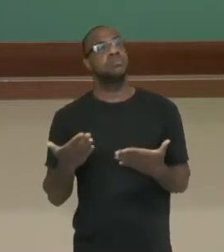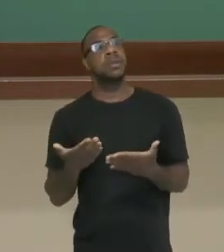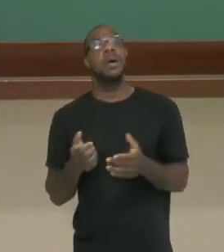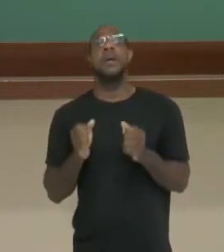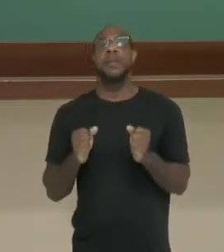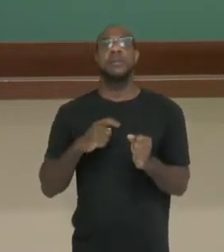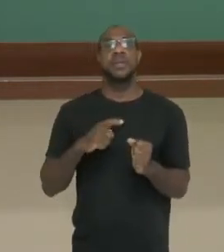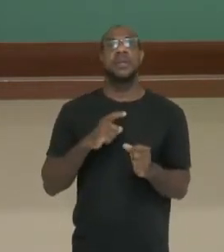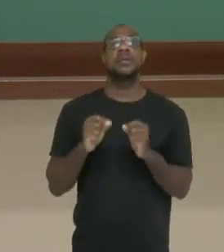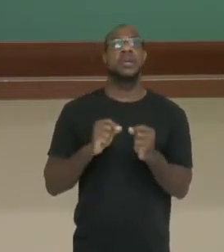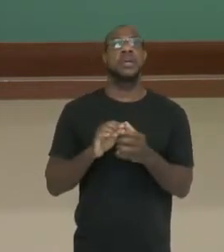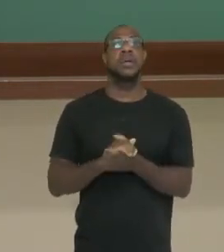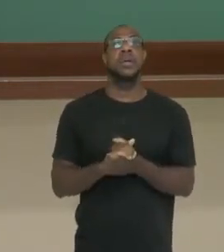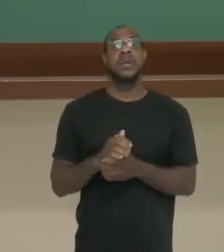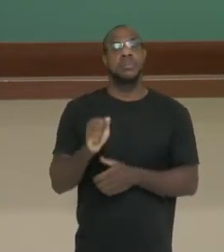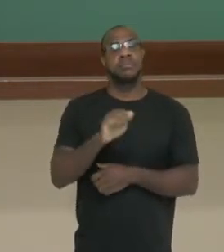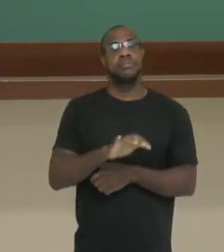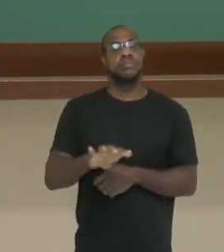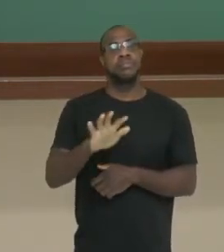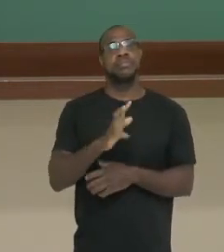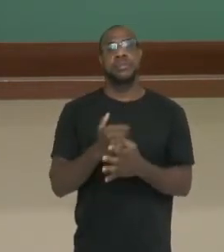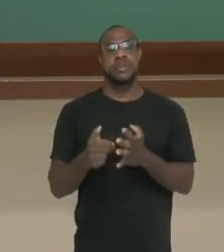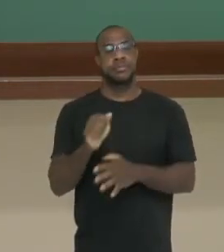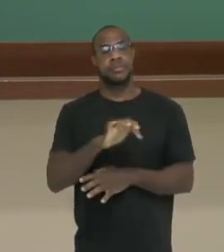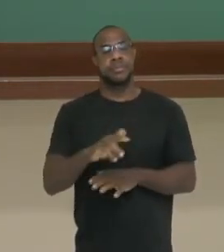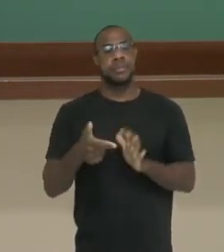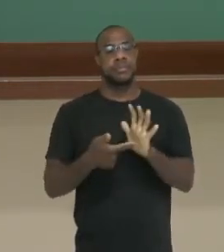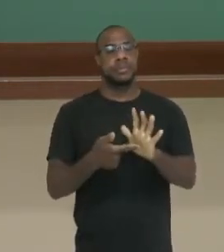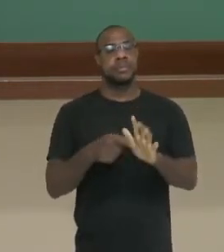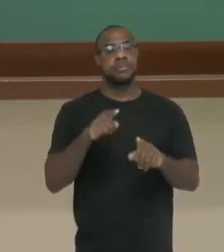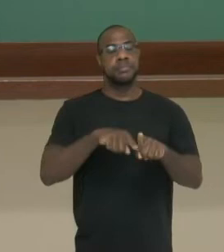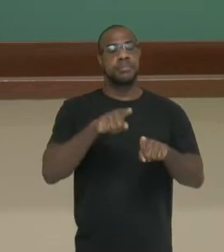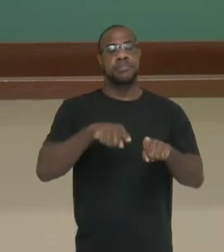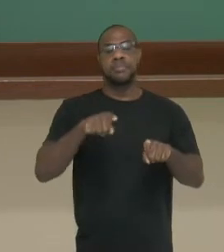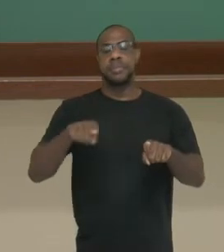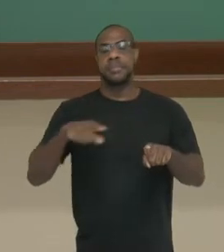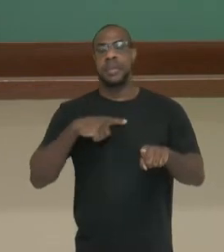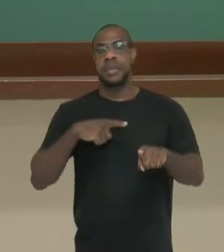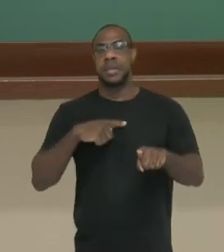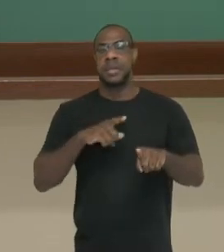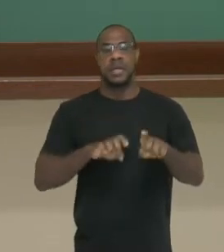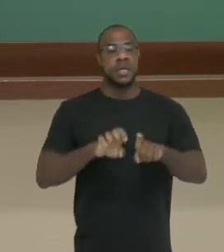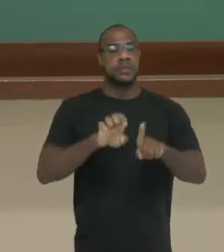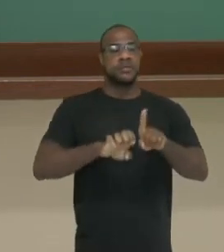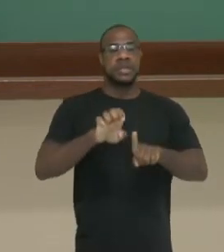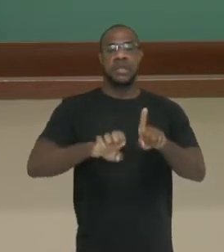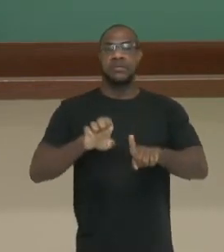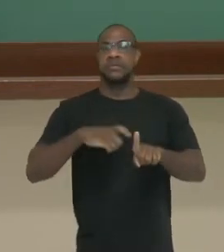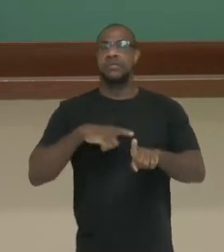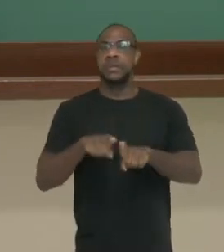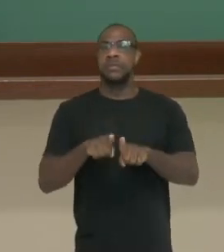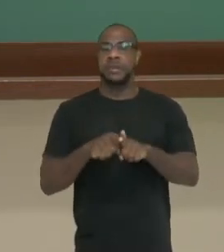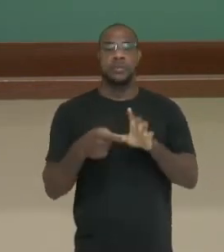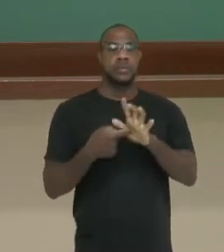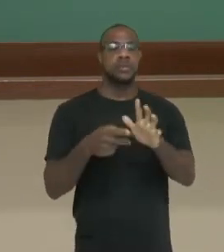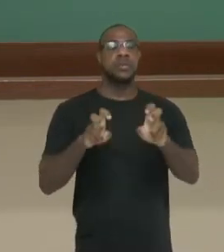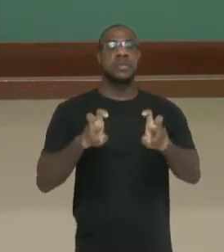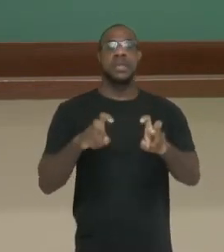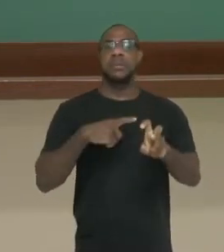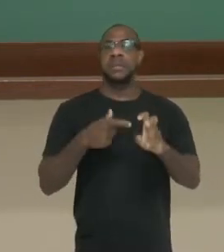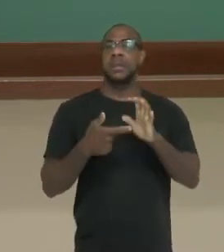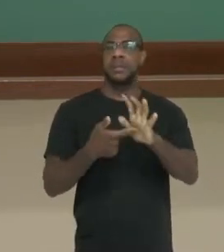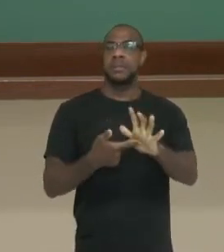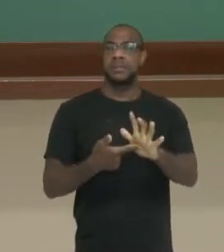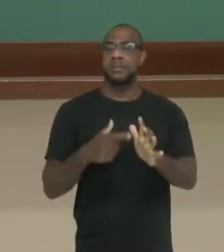um infográfico na reportagem apresentando dados estatísticos a respeito do tema que está sendo abordado. Então,